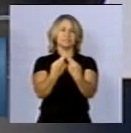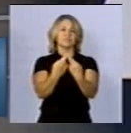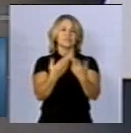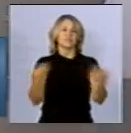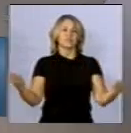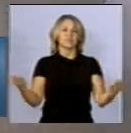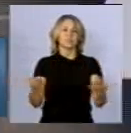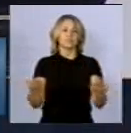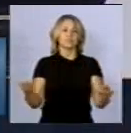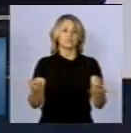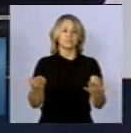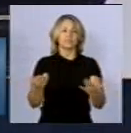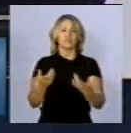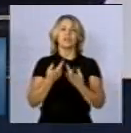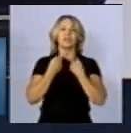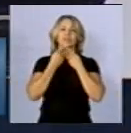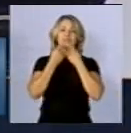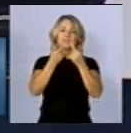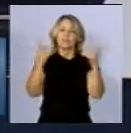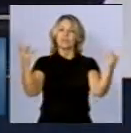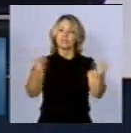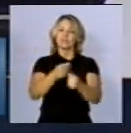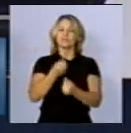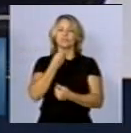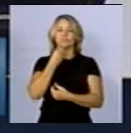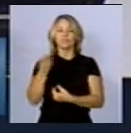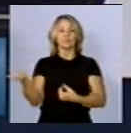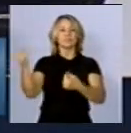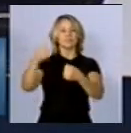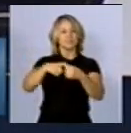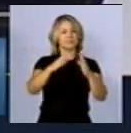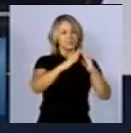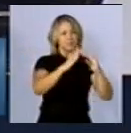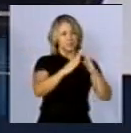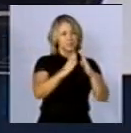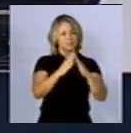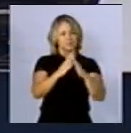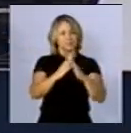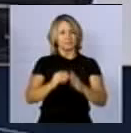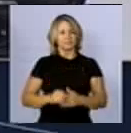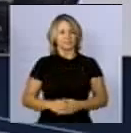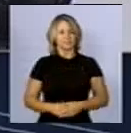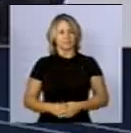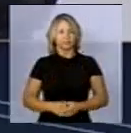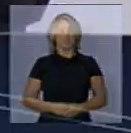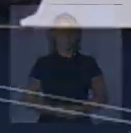e Desejo a todos um bom retorno às suas casas